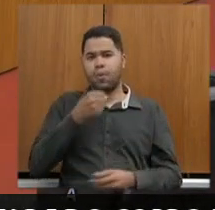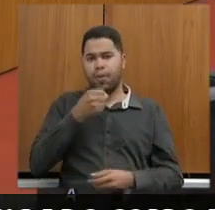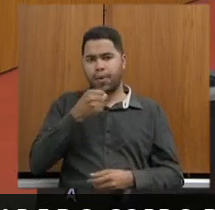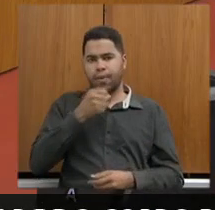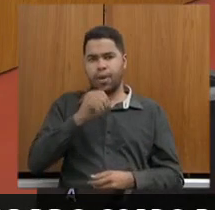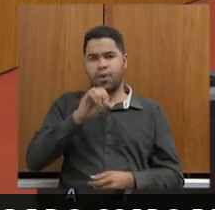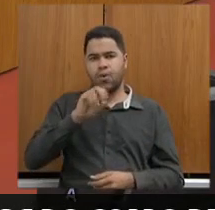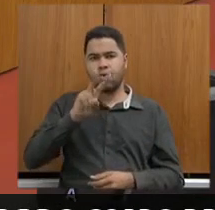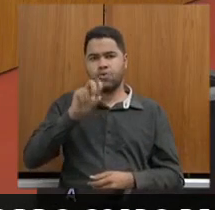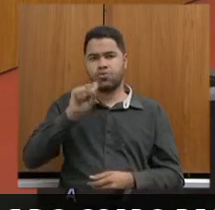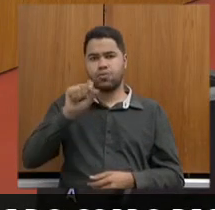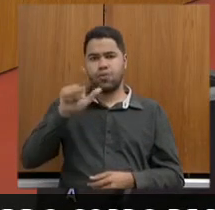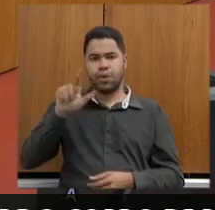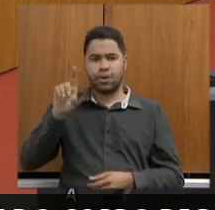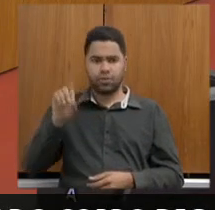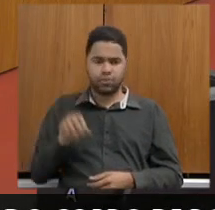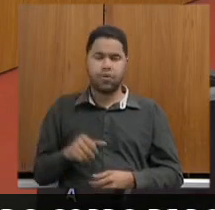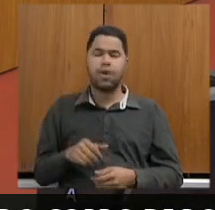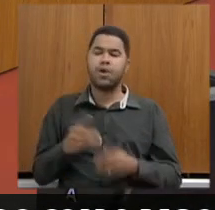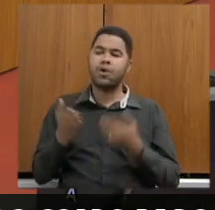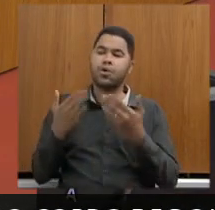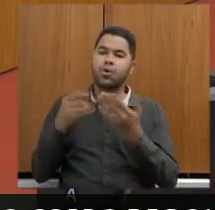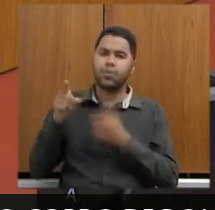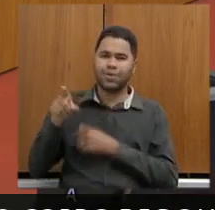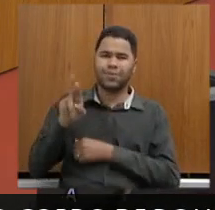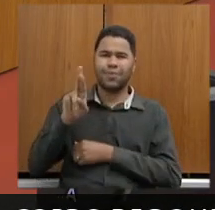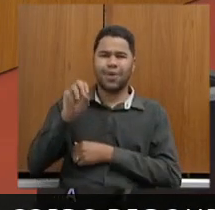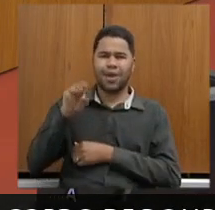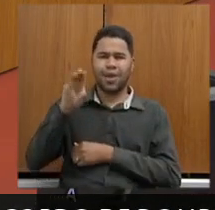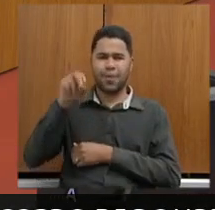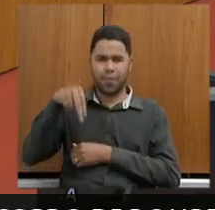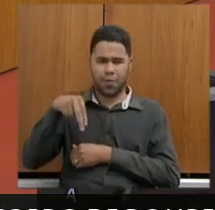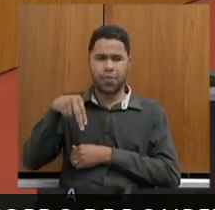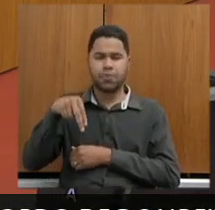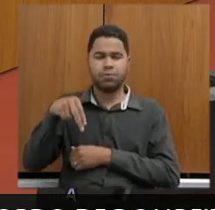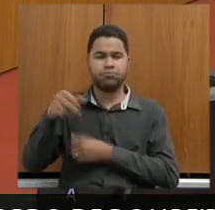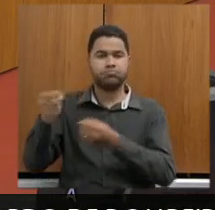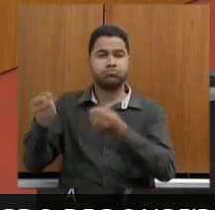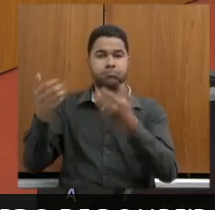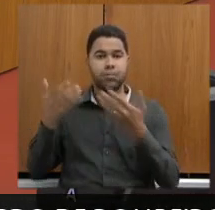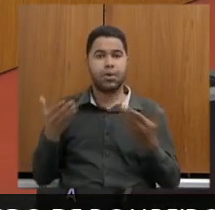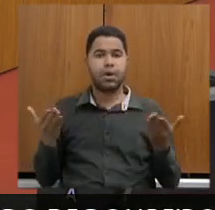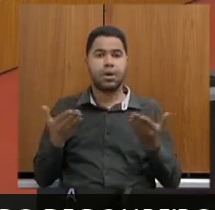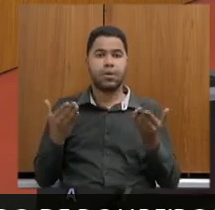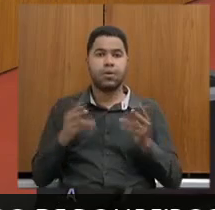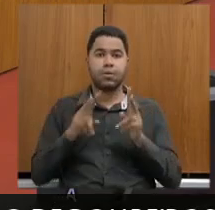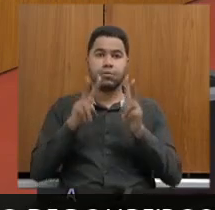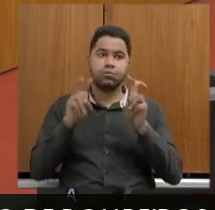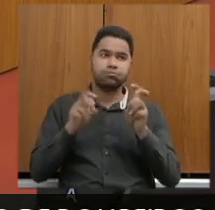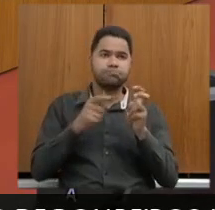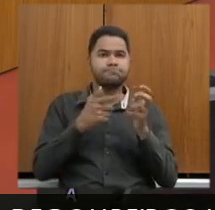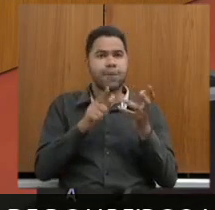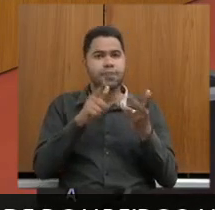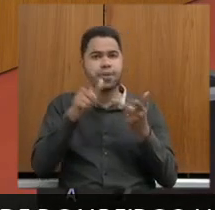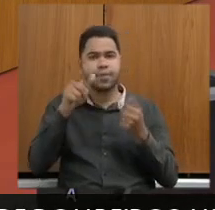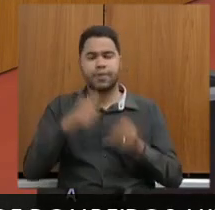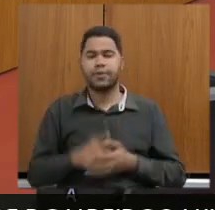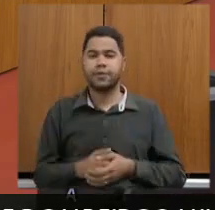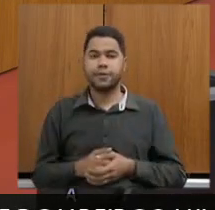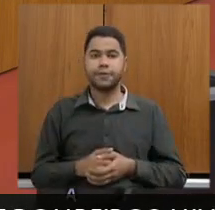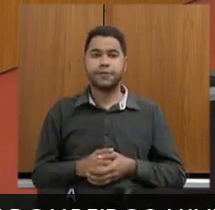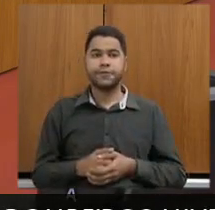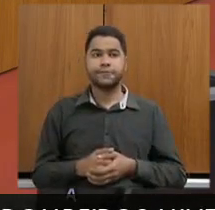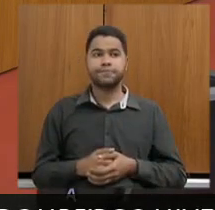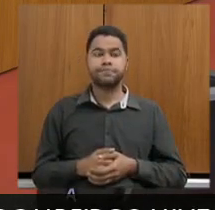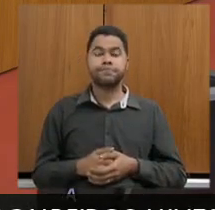início da delegacia conversamos com o sargento Ramon Ferreira do 36º batalhão que fala mais agora sobre esses e outros casos as